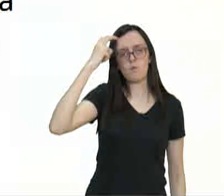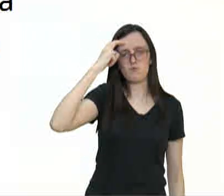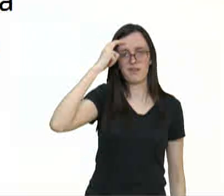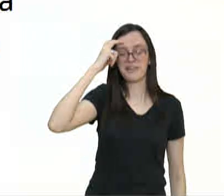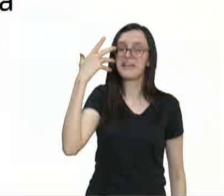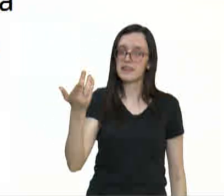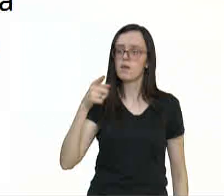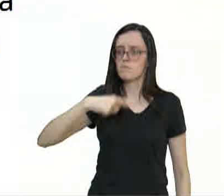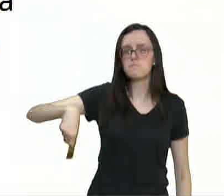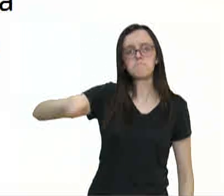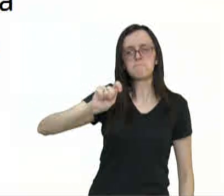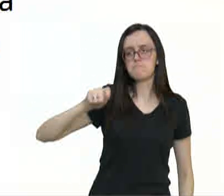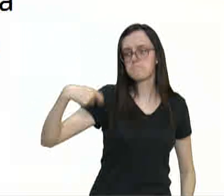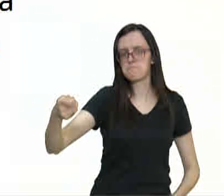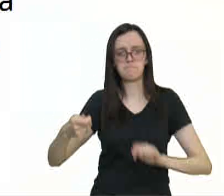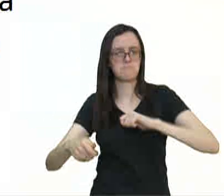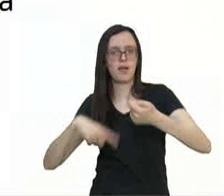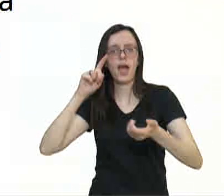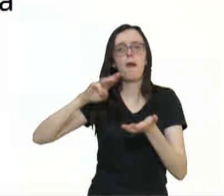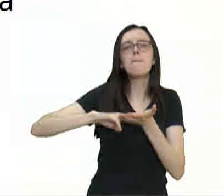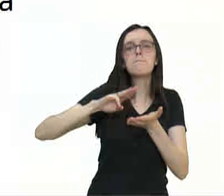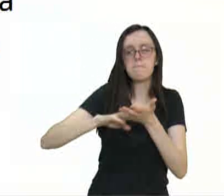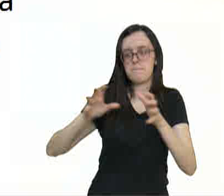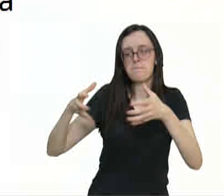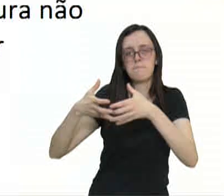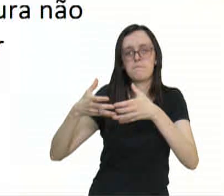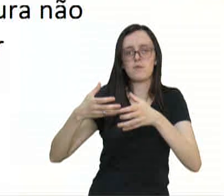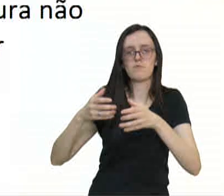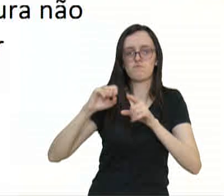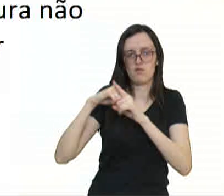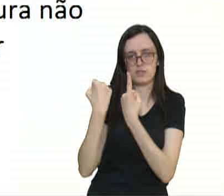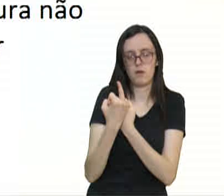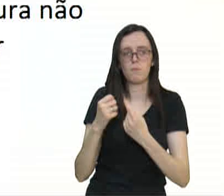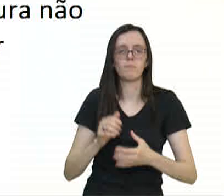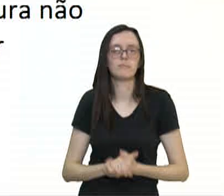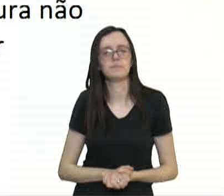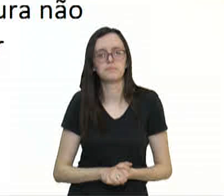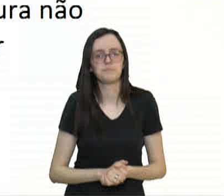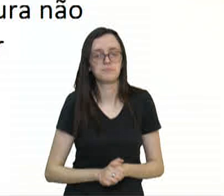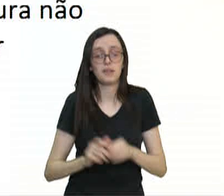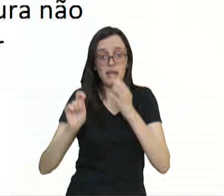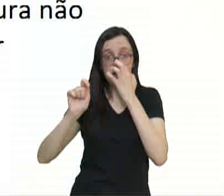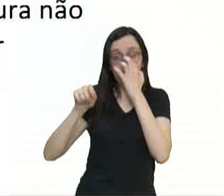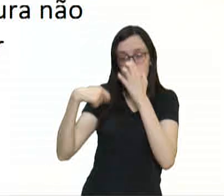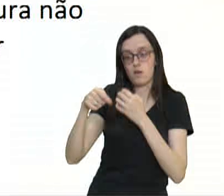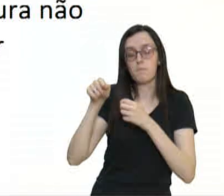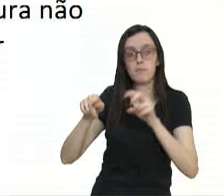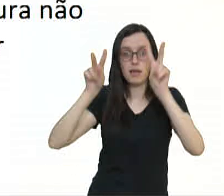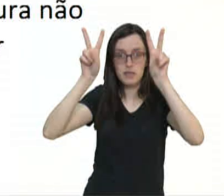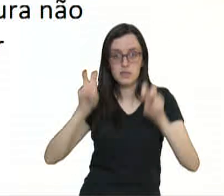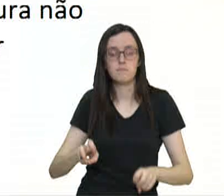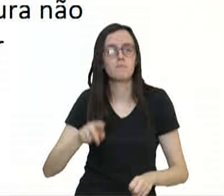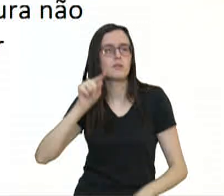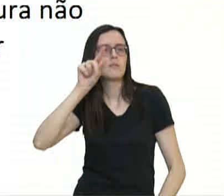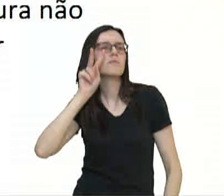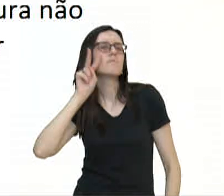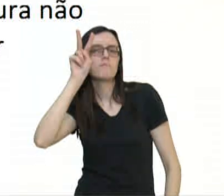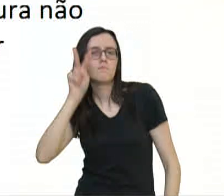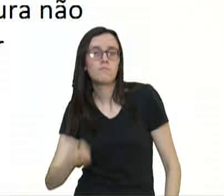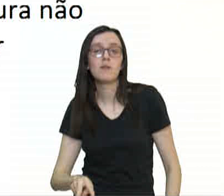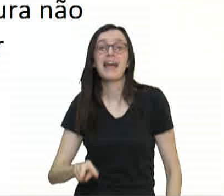e isso os caracteriza como membros do grupo social. Sobre esse tema, assinale a